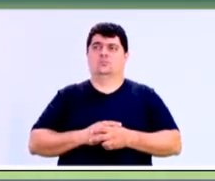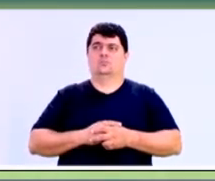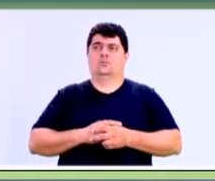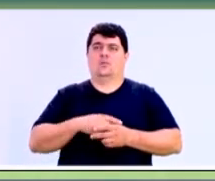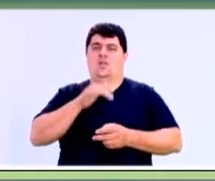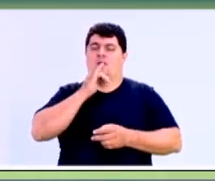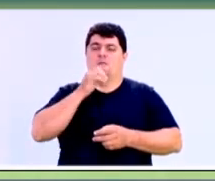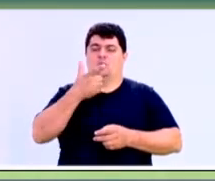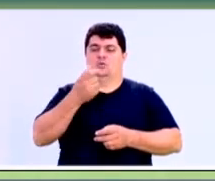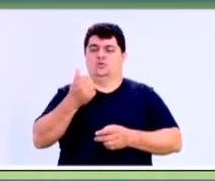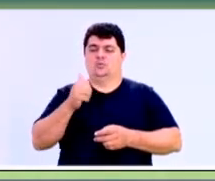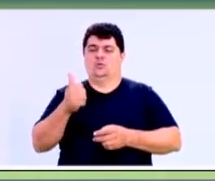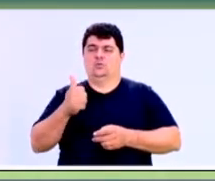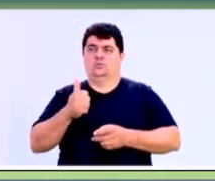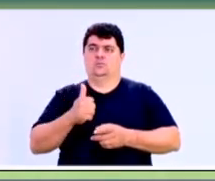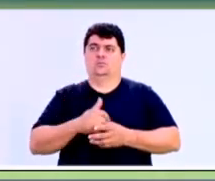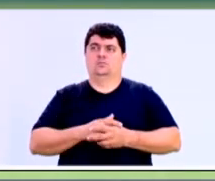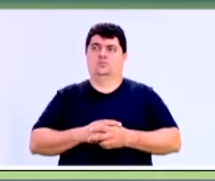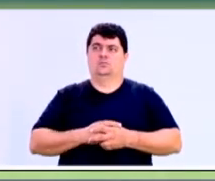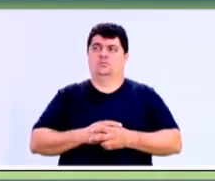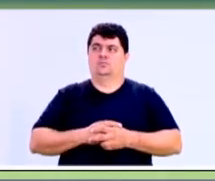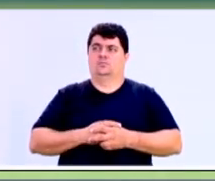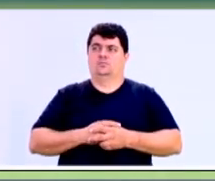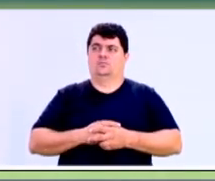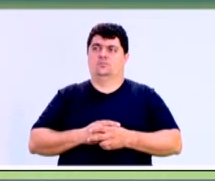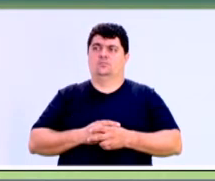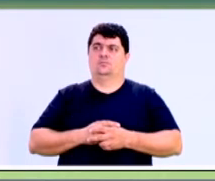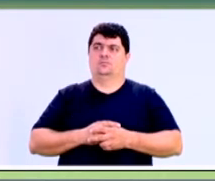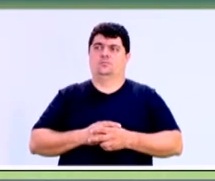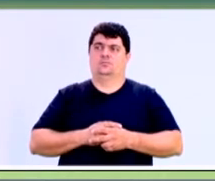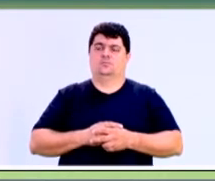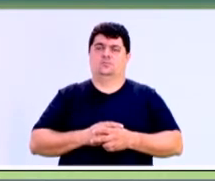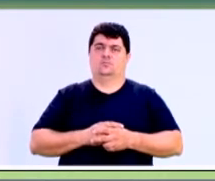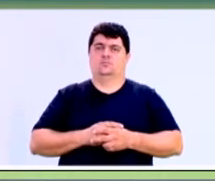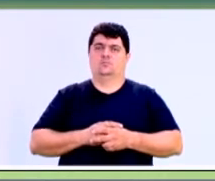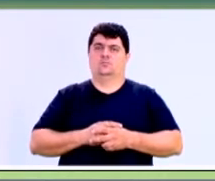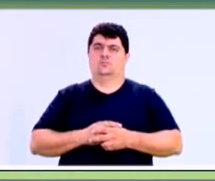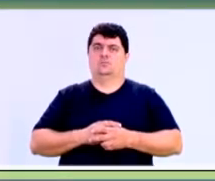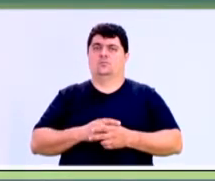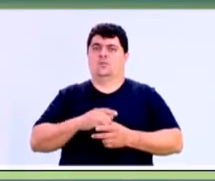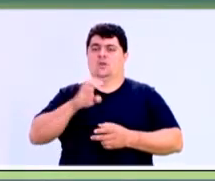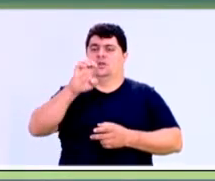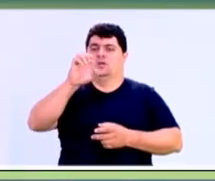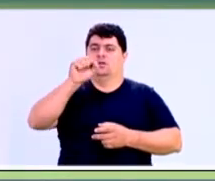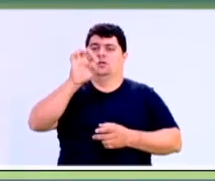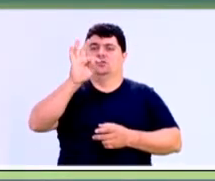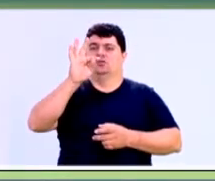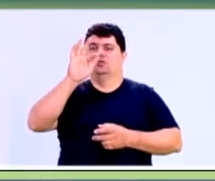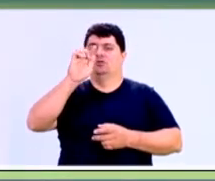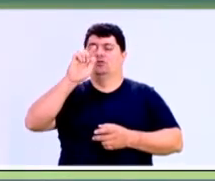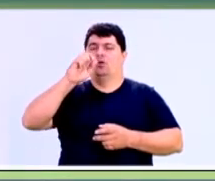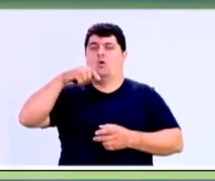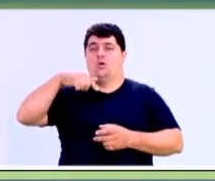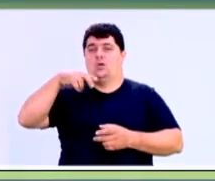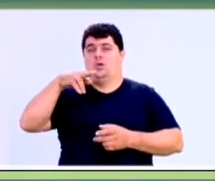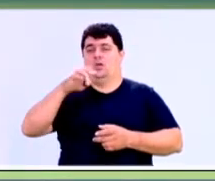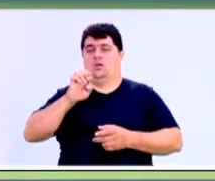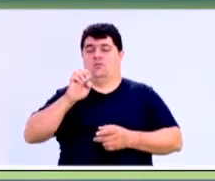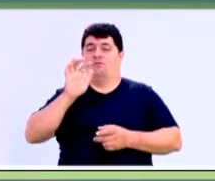ano de 2011. CMV eu acho na DRE. Estoque final eu vou achar